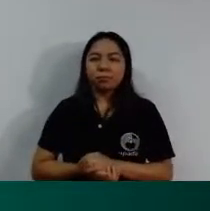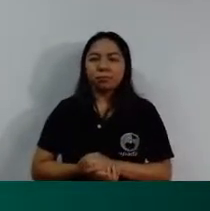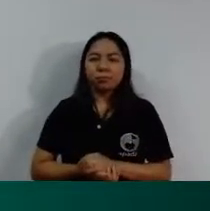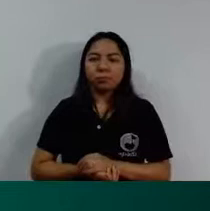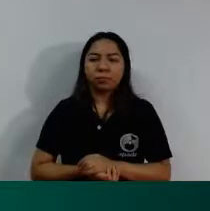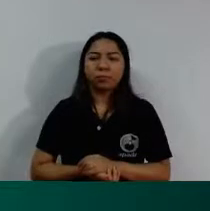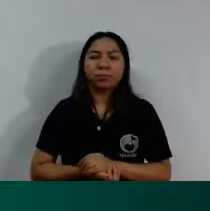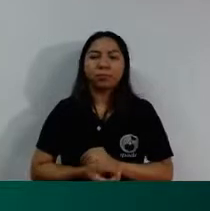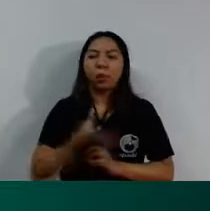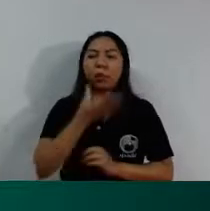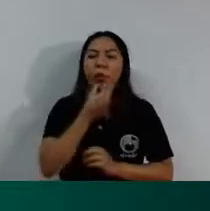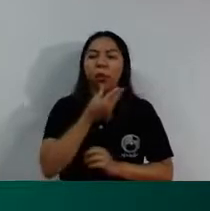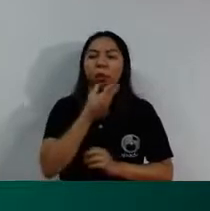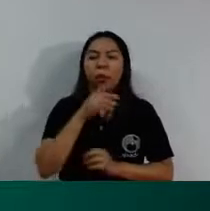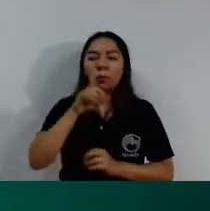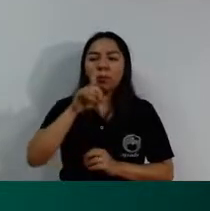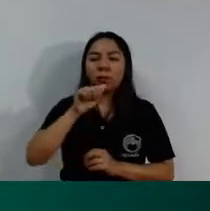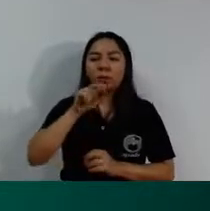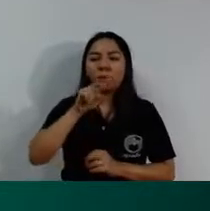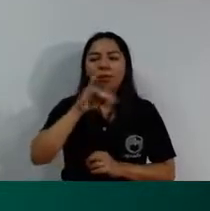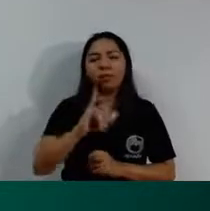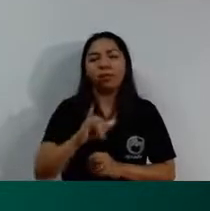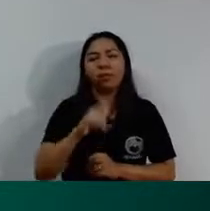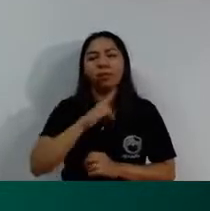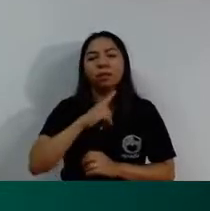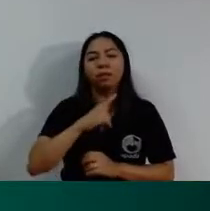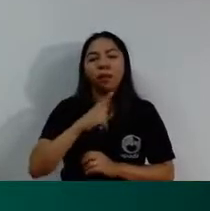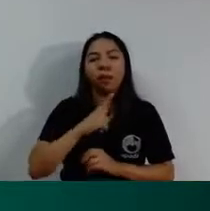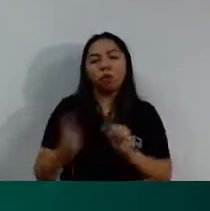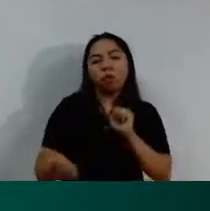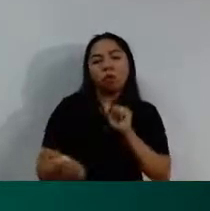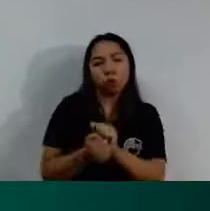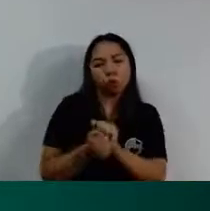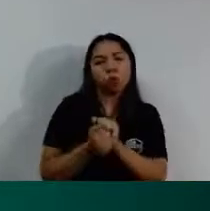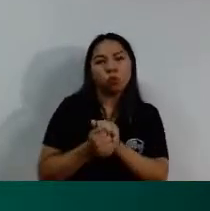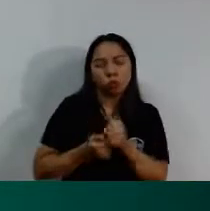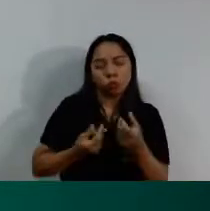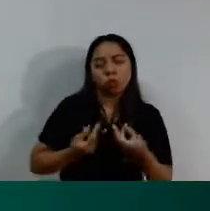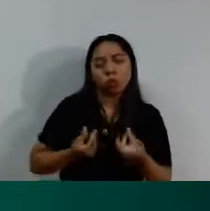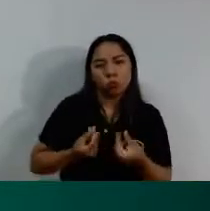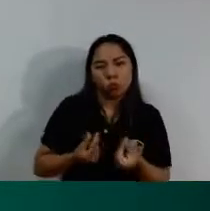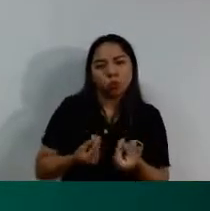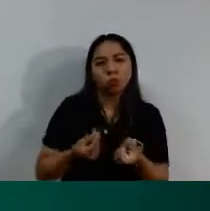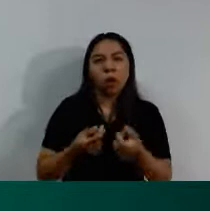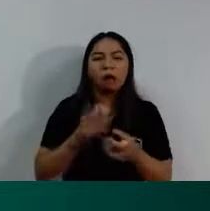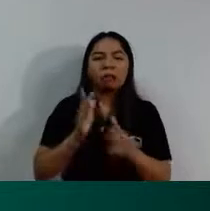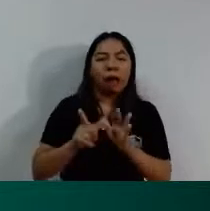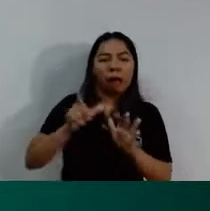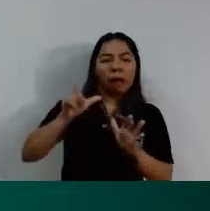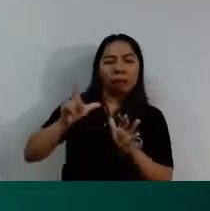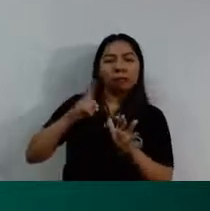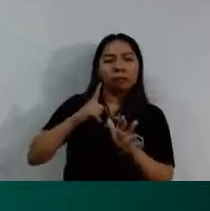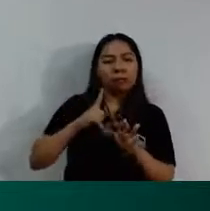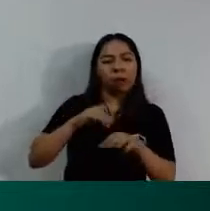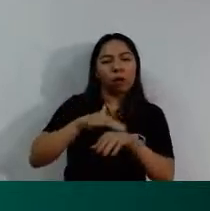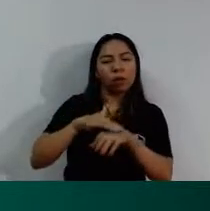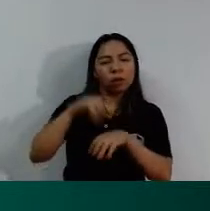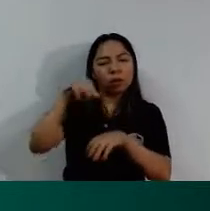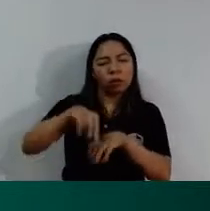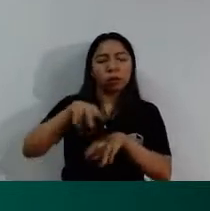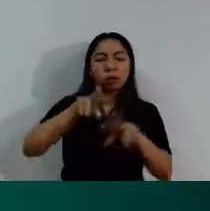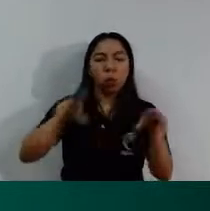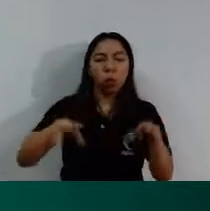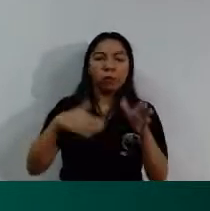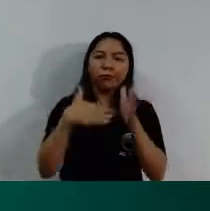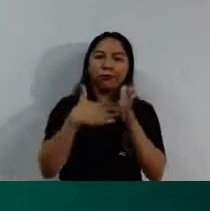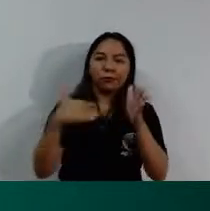o Davi que é um companheiro de longas datas a gente já teve aqui no momento falando sobre essa questão da fome a gente não